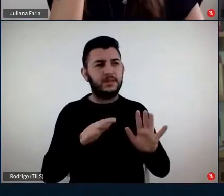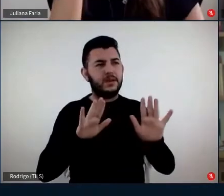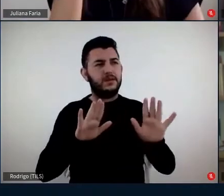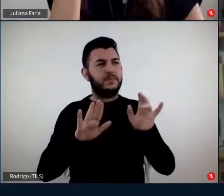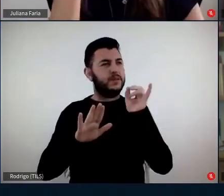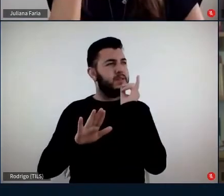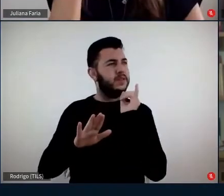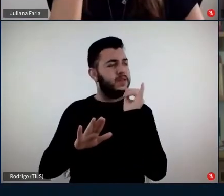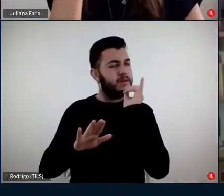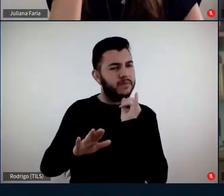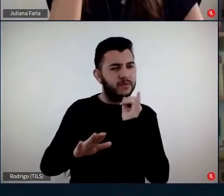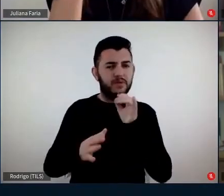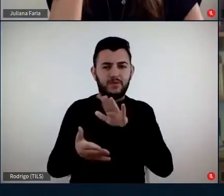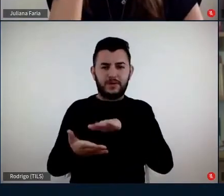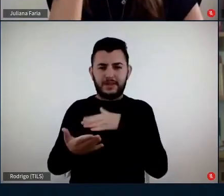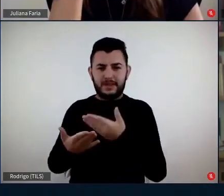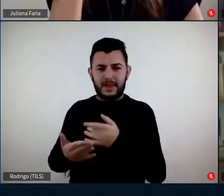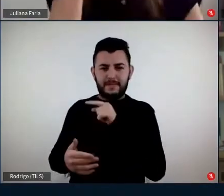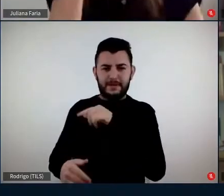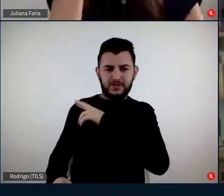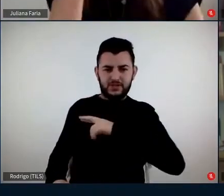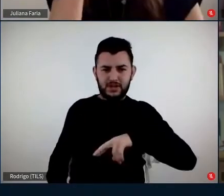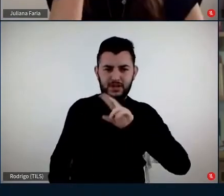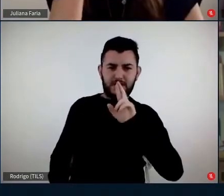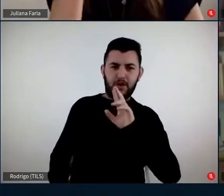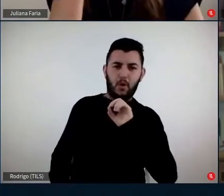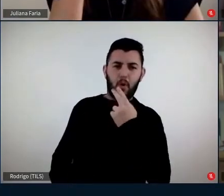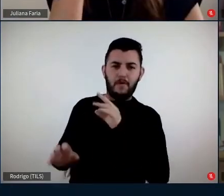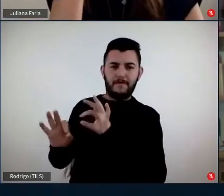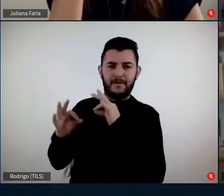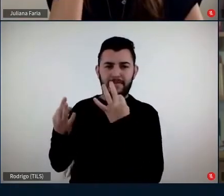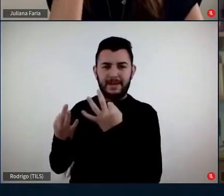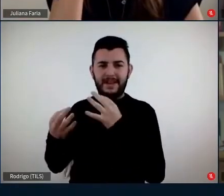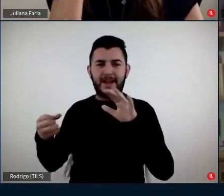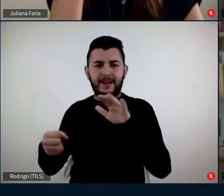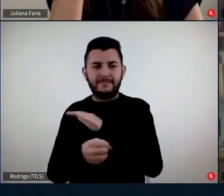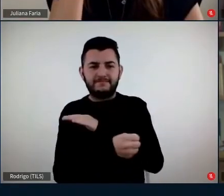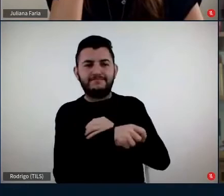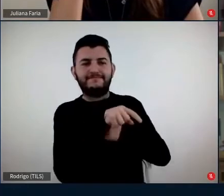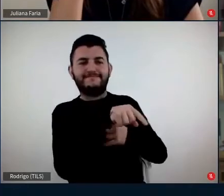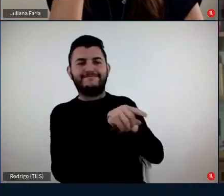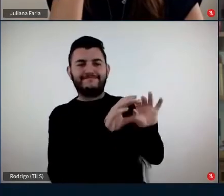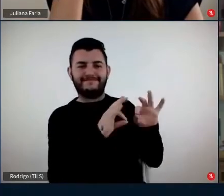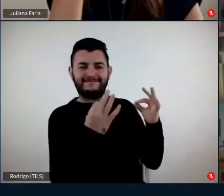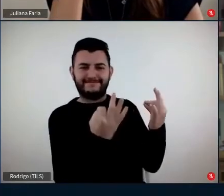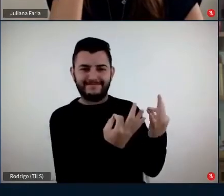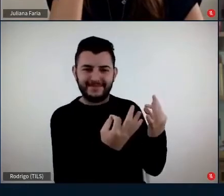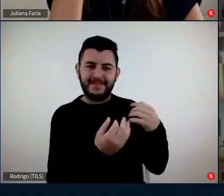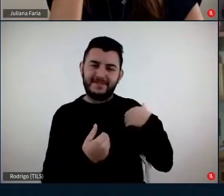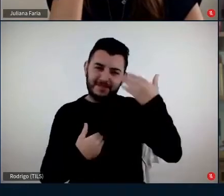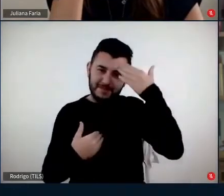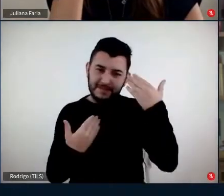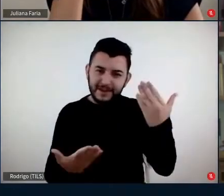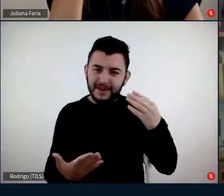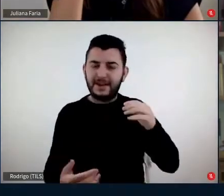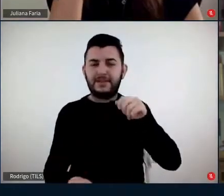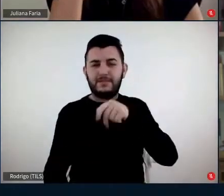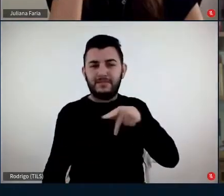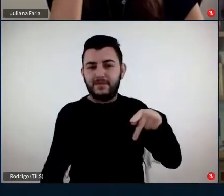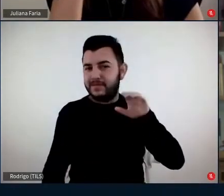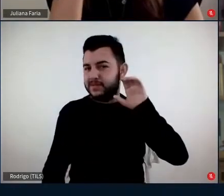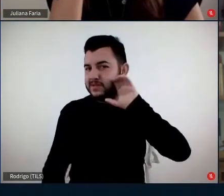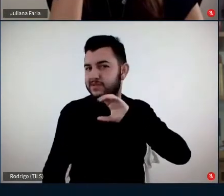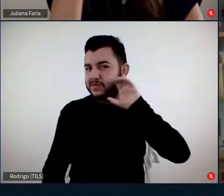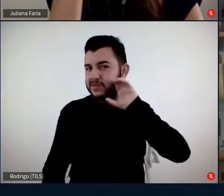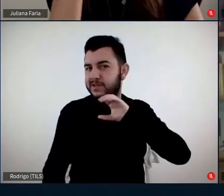âmbito religioso, de ser um familiar, para virar um profissional. Então, Carlos, muito obrigada pelas observações, mas isso